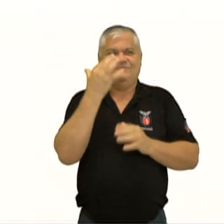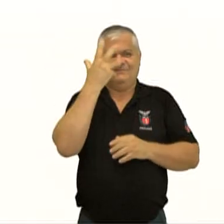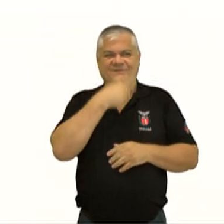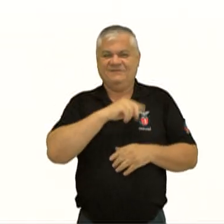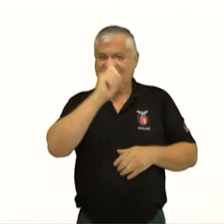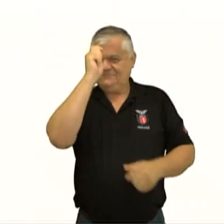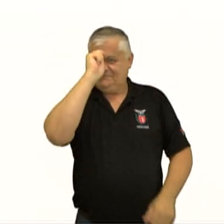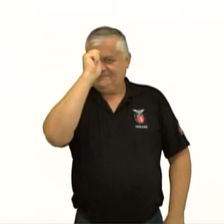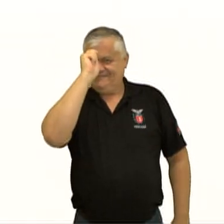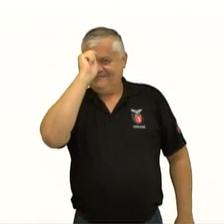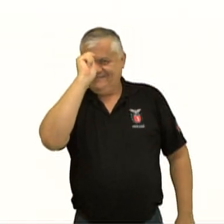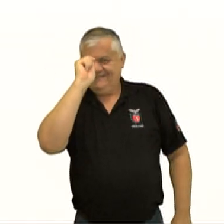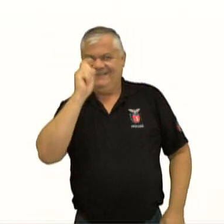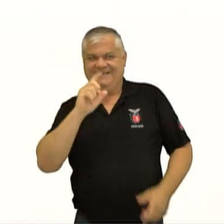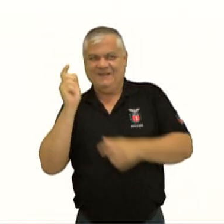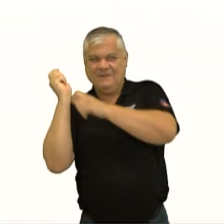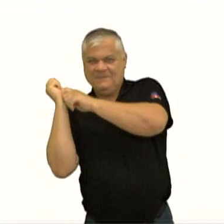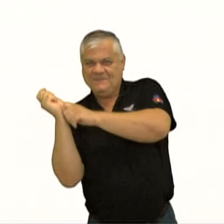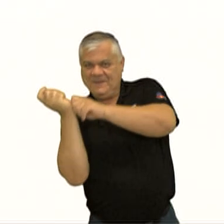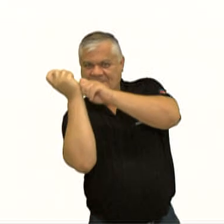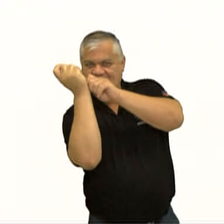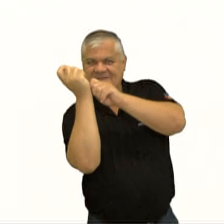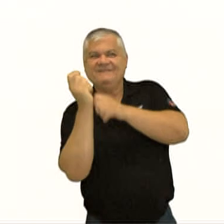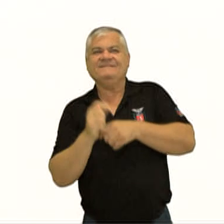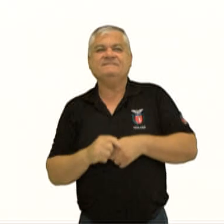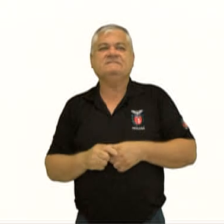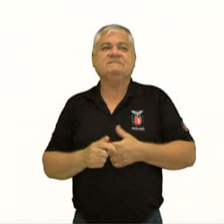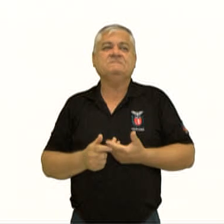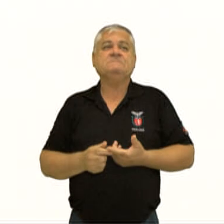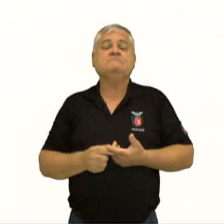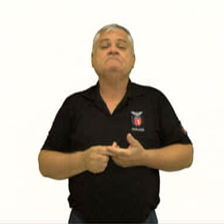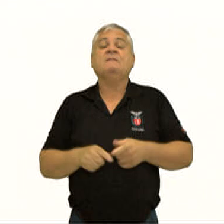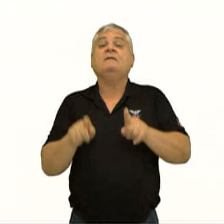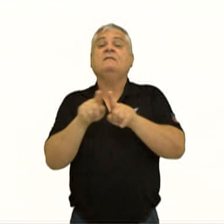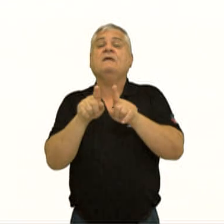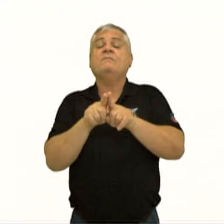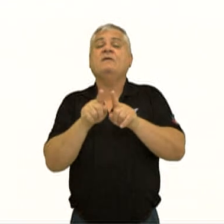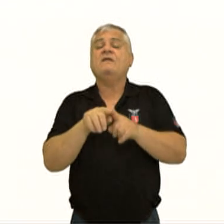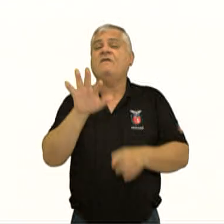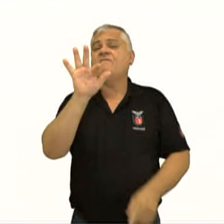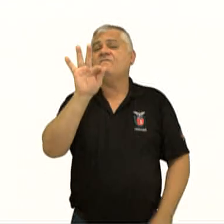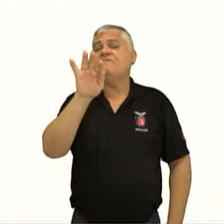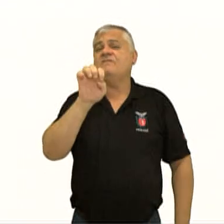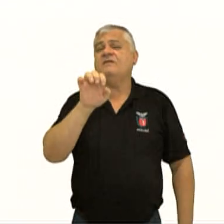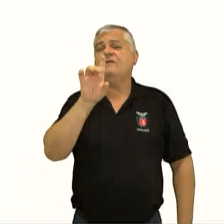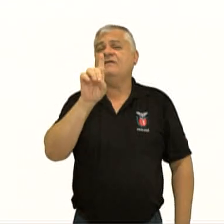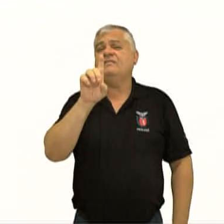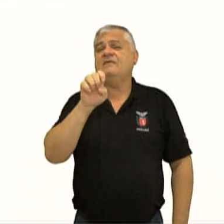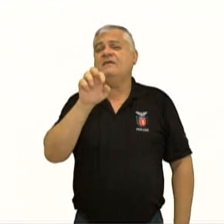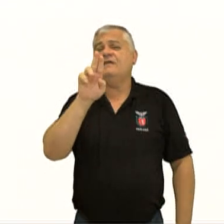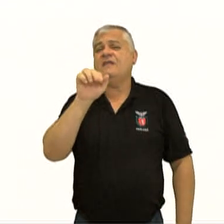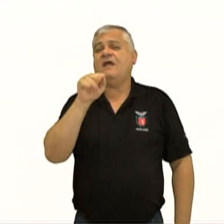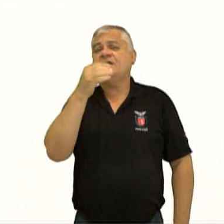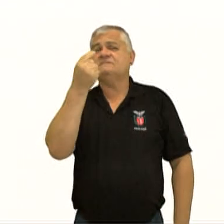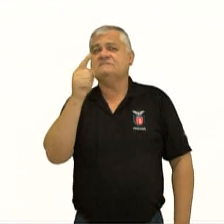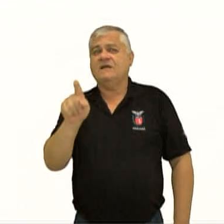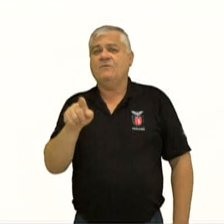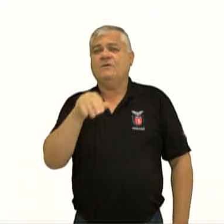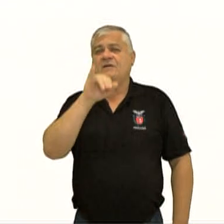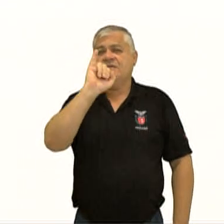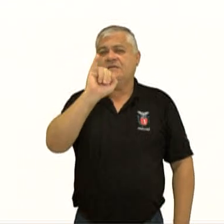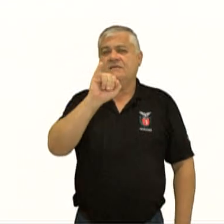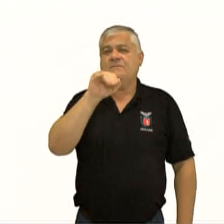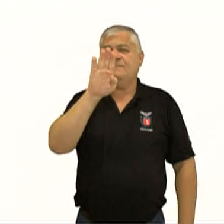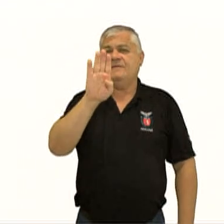lá rebatendo, rola. E a Federação Internacional de Beisebol, que é a IBAF, é a